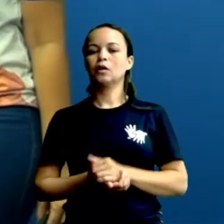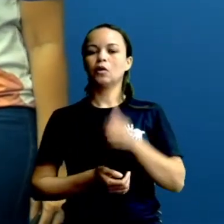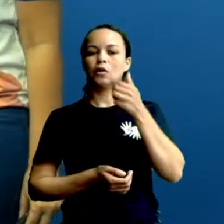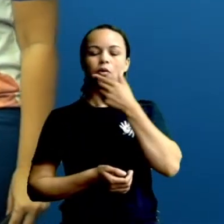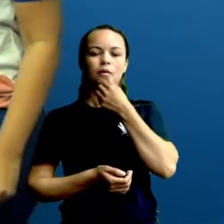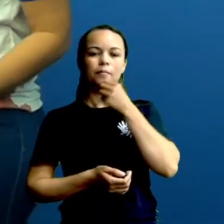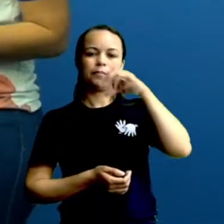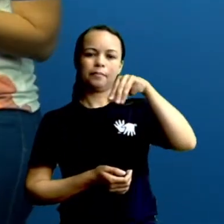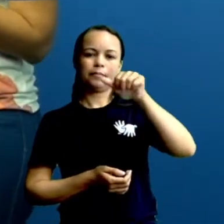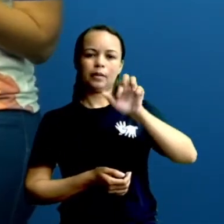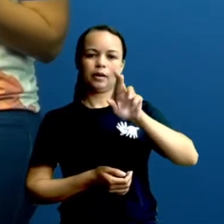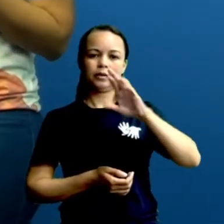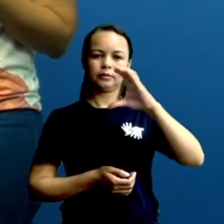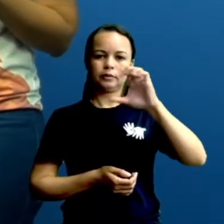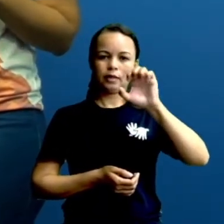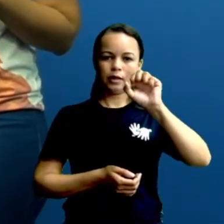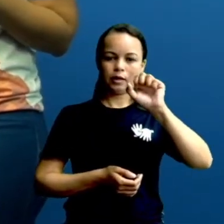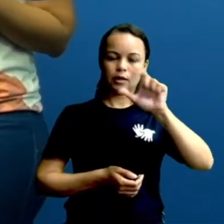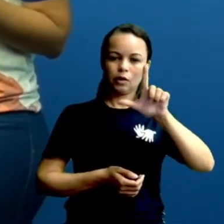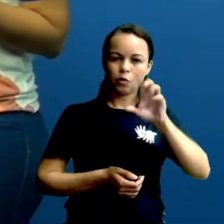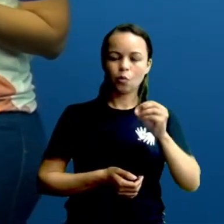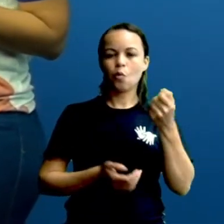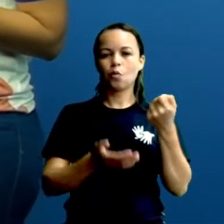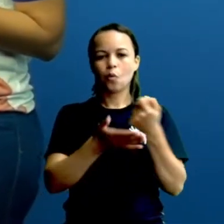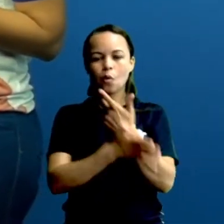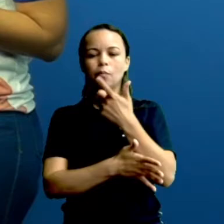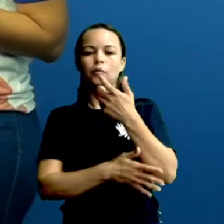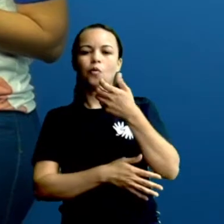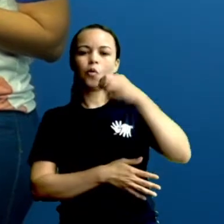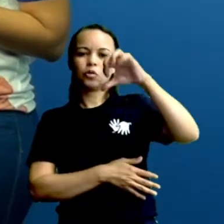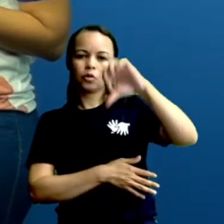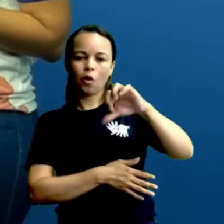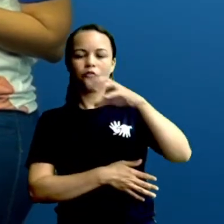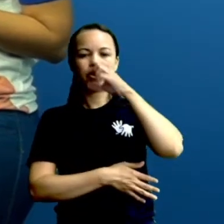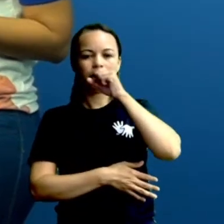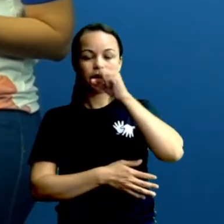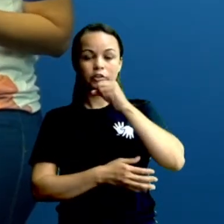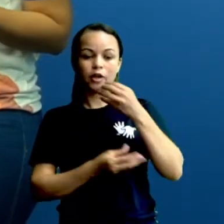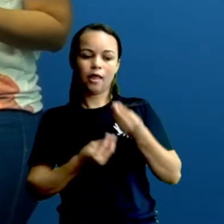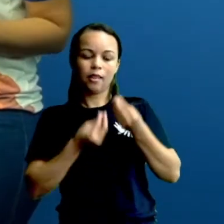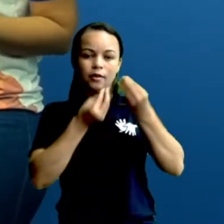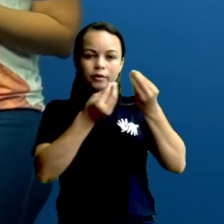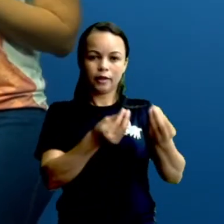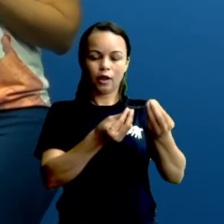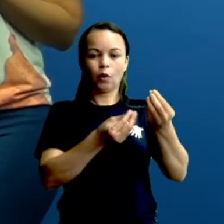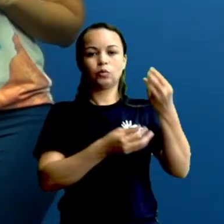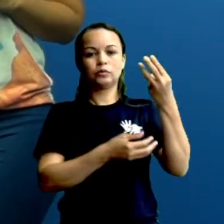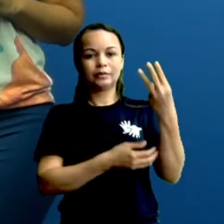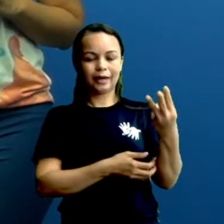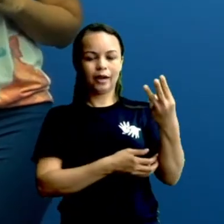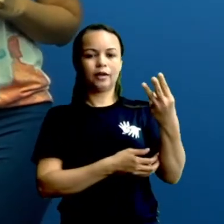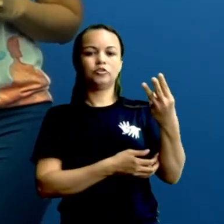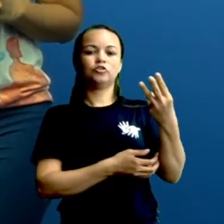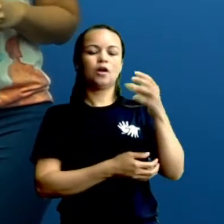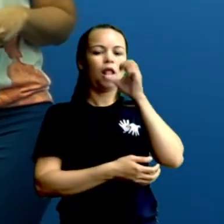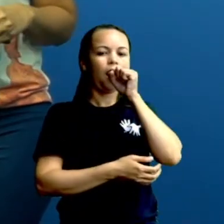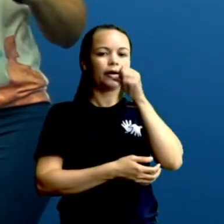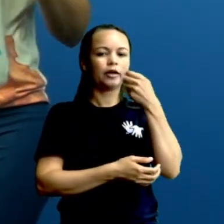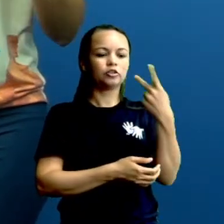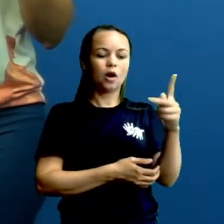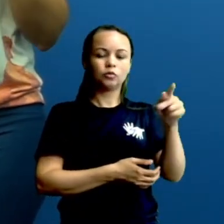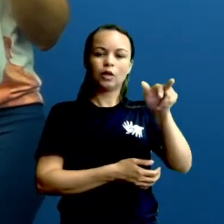9 laranjas. Ele deu 3 laranjas ao seu irmão. Com quantas laranjas ele